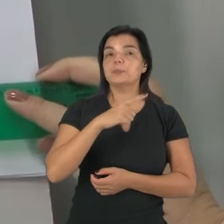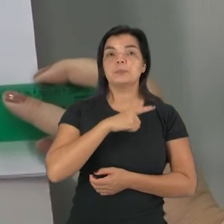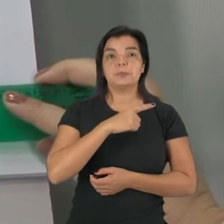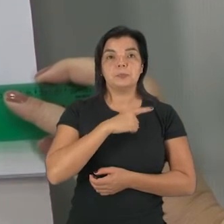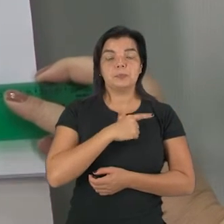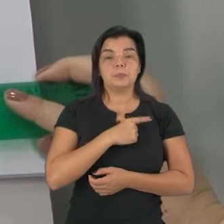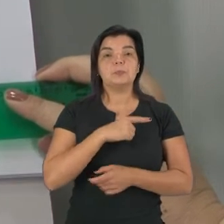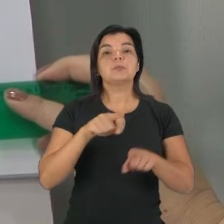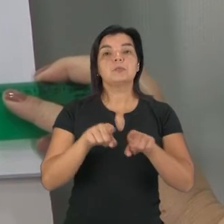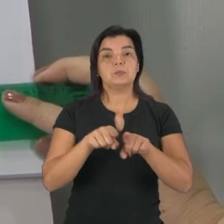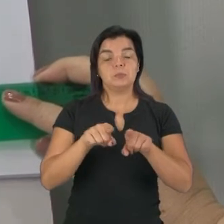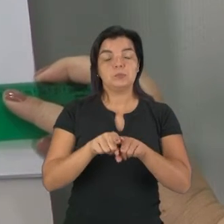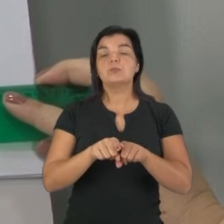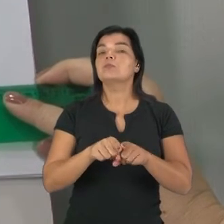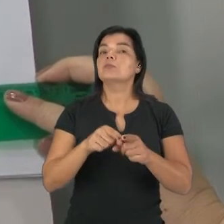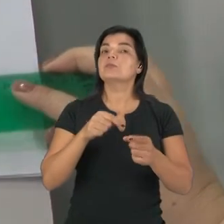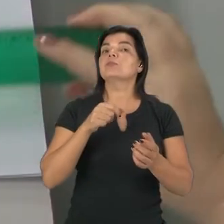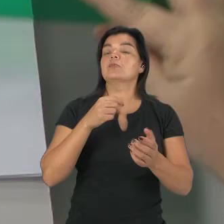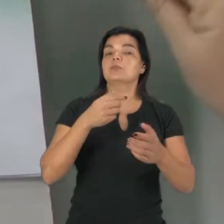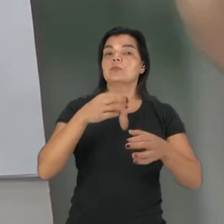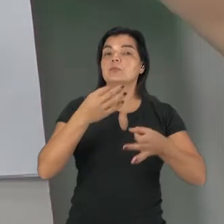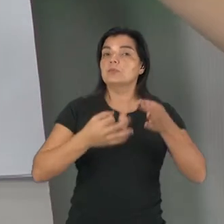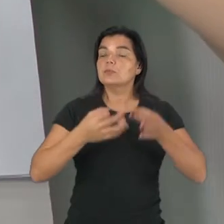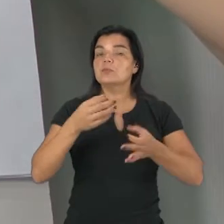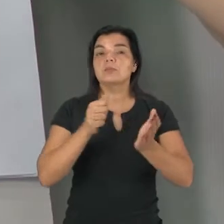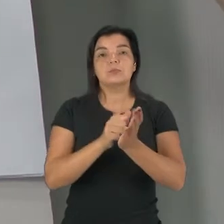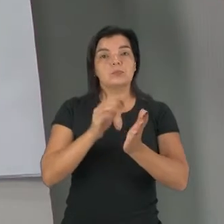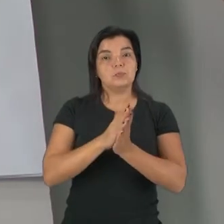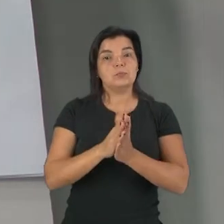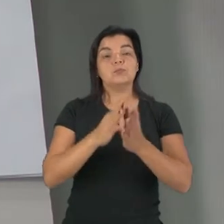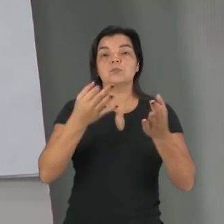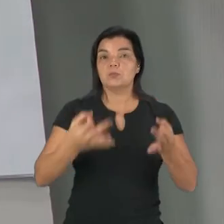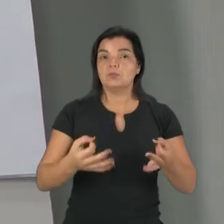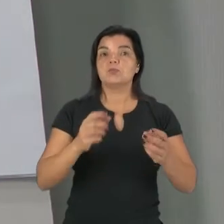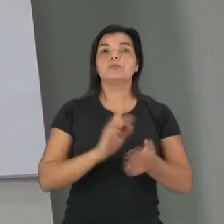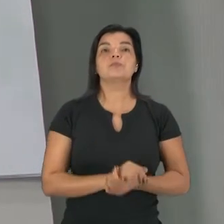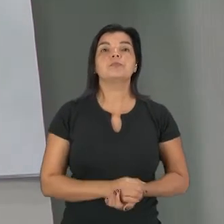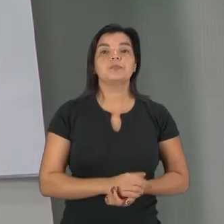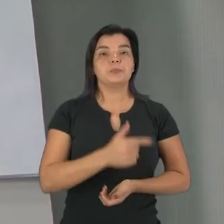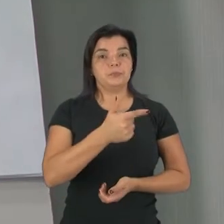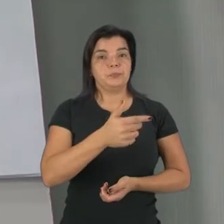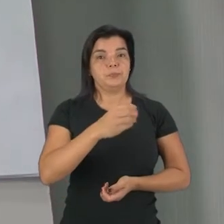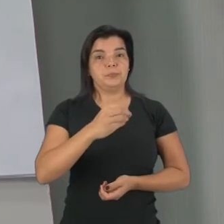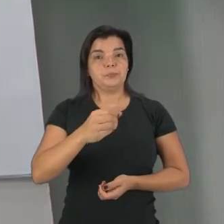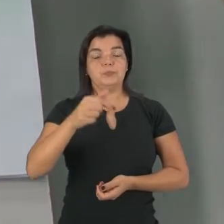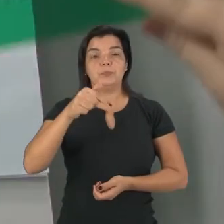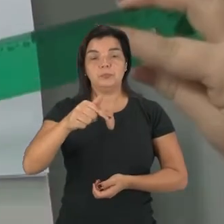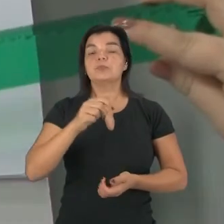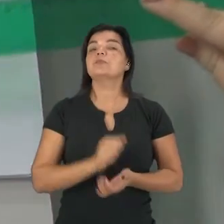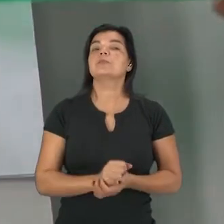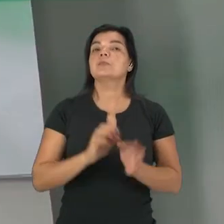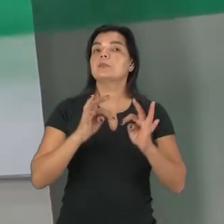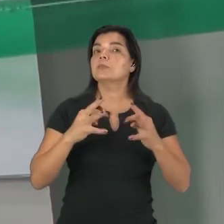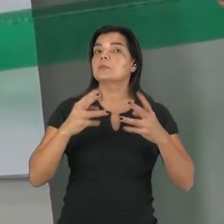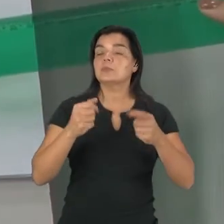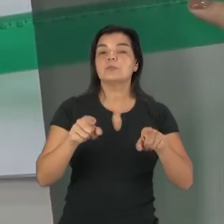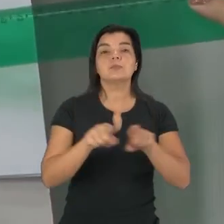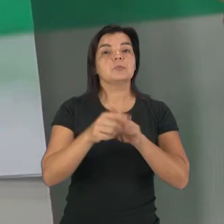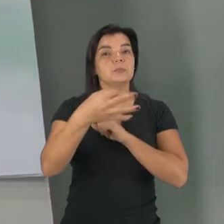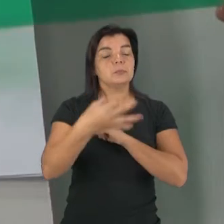sendo homologadas e outras já regularizadas. Então, essas aqui, em 2007, já estavam todas